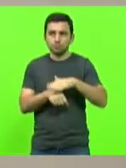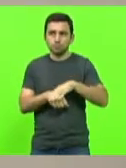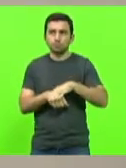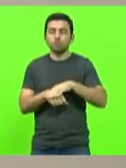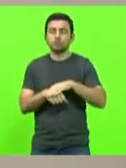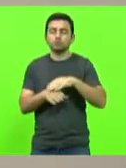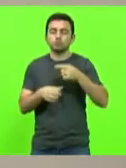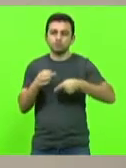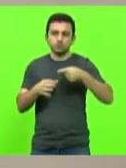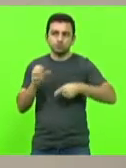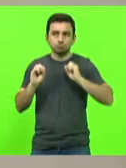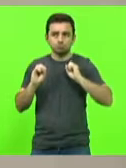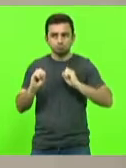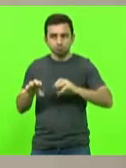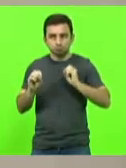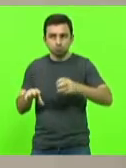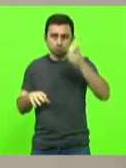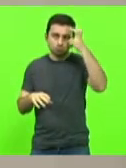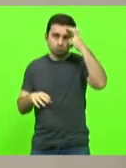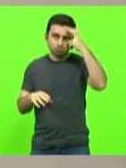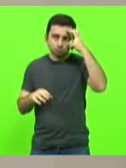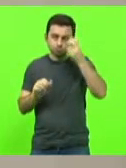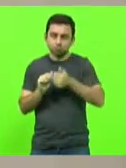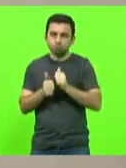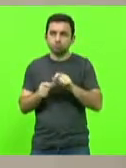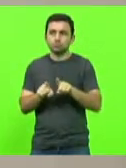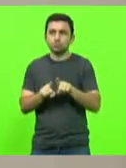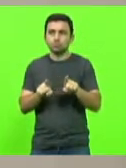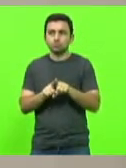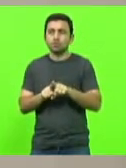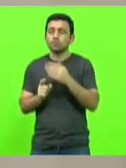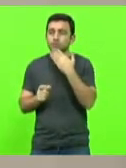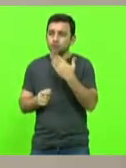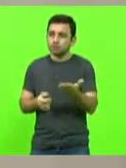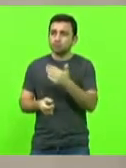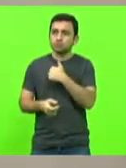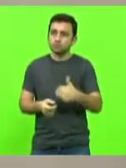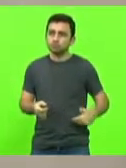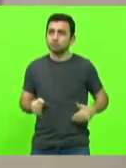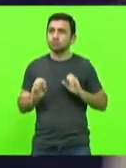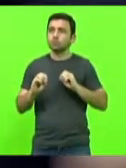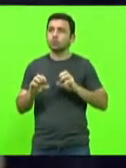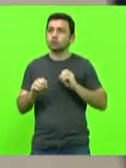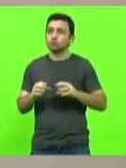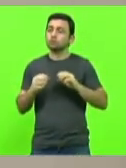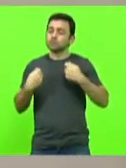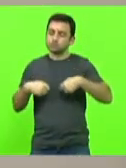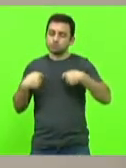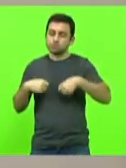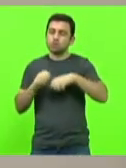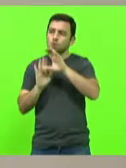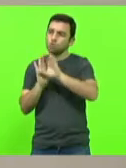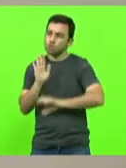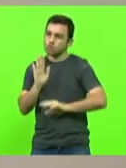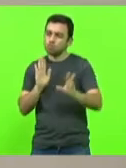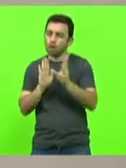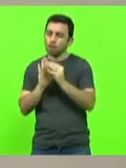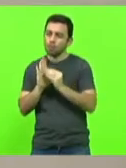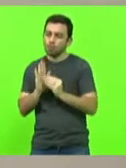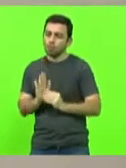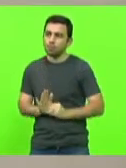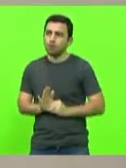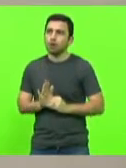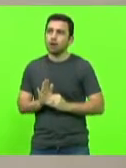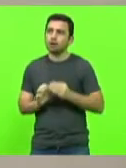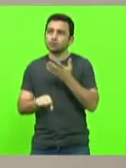Cultura e Desporto, apelando ao ministro da Educação e outras autoridades que seja incluída na grade curricular do ensino da educação básica a